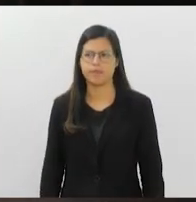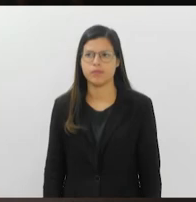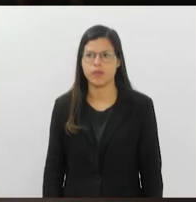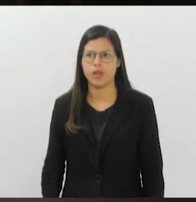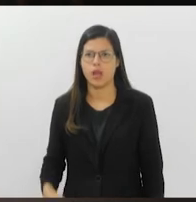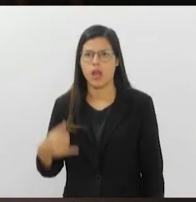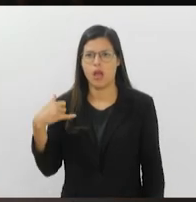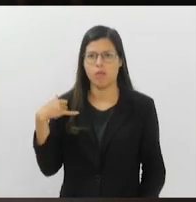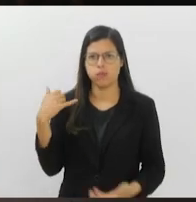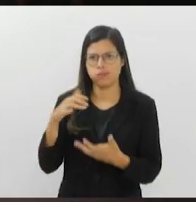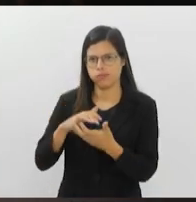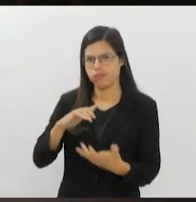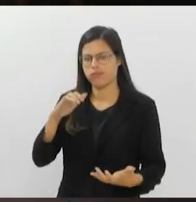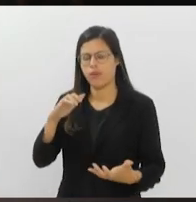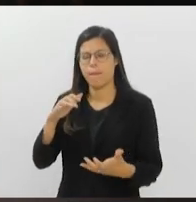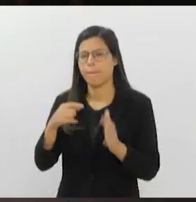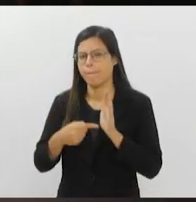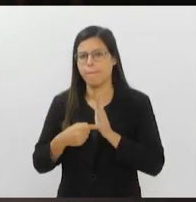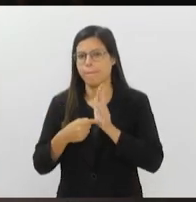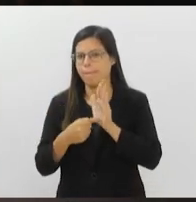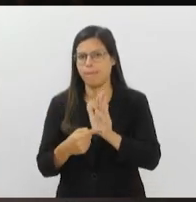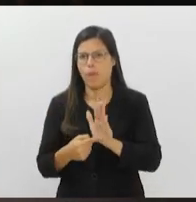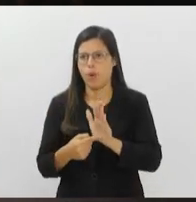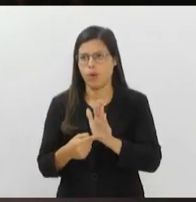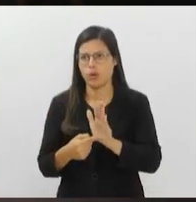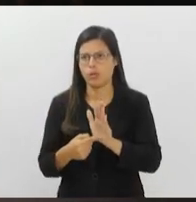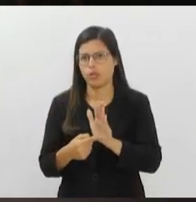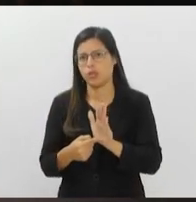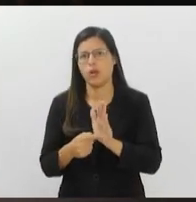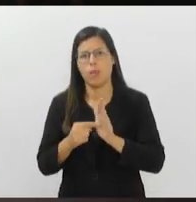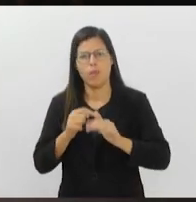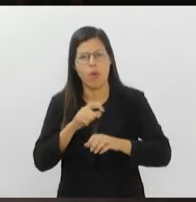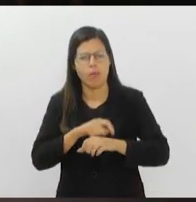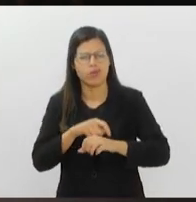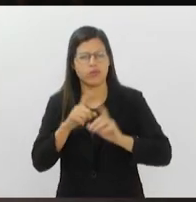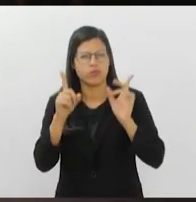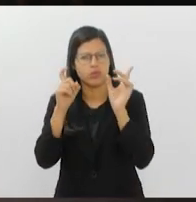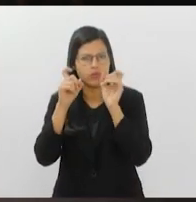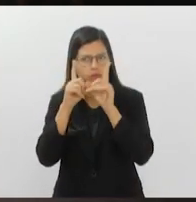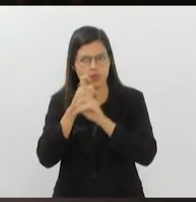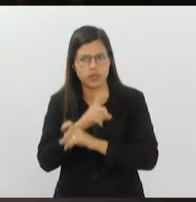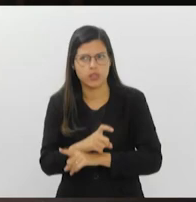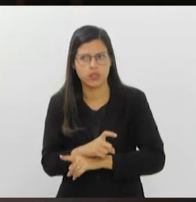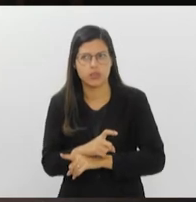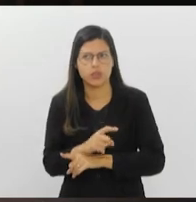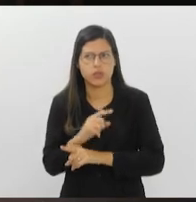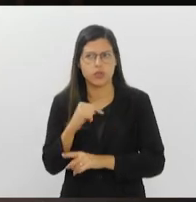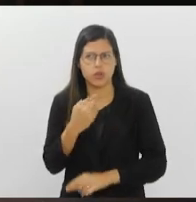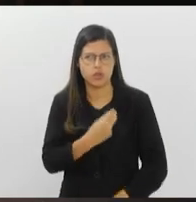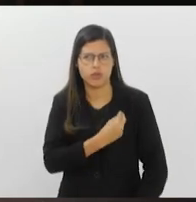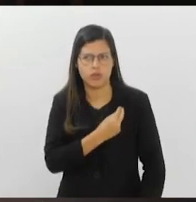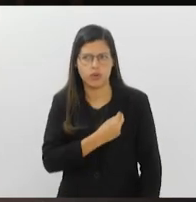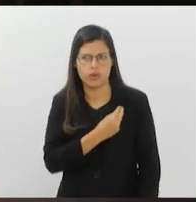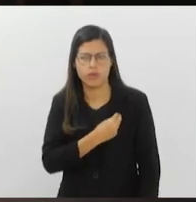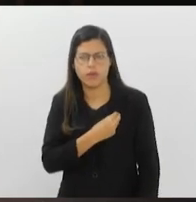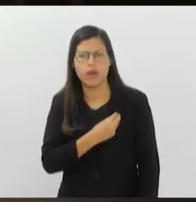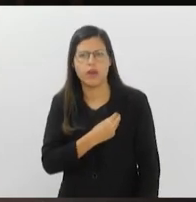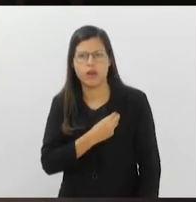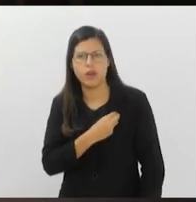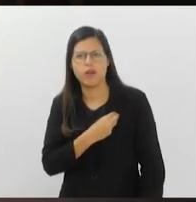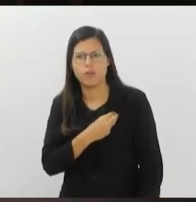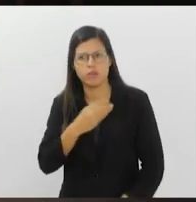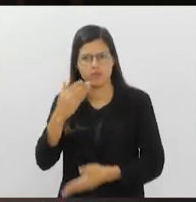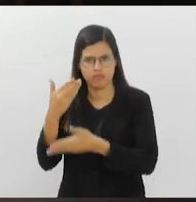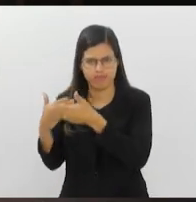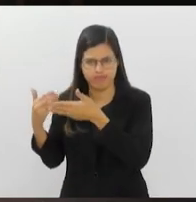velhice nos mostra que, mesmo em conjunturas difíceis, como a que nós vivemos nesses últimos anos, é